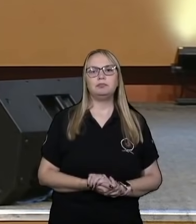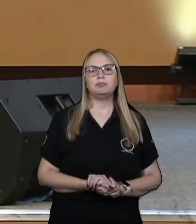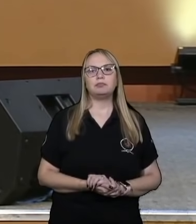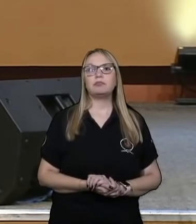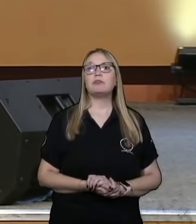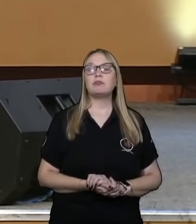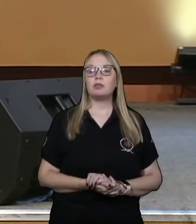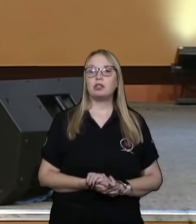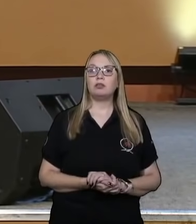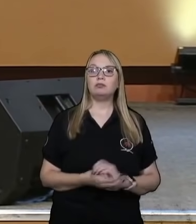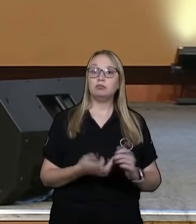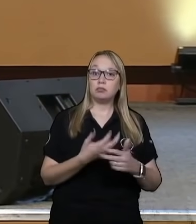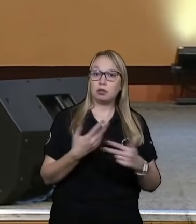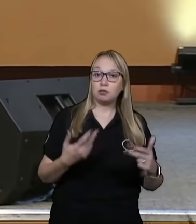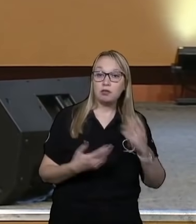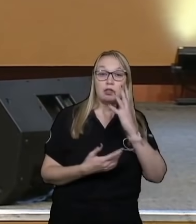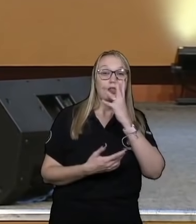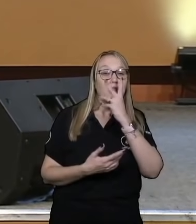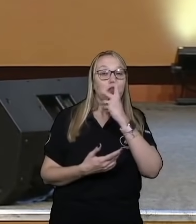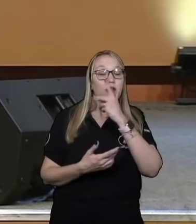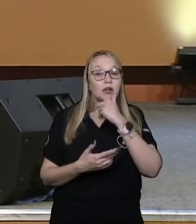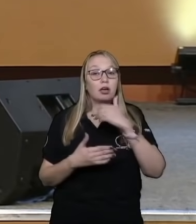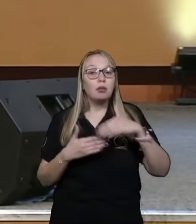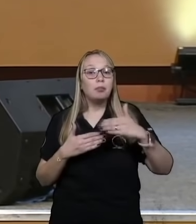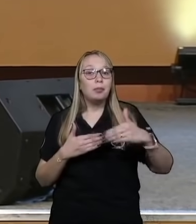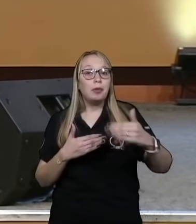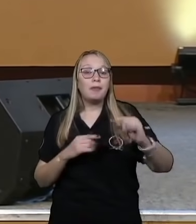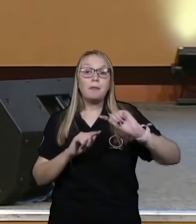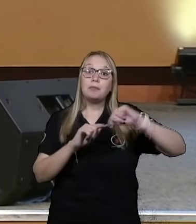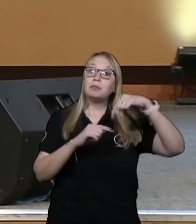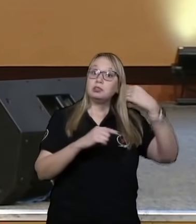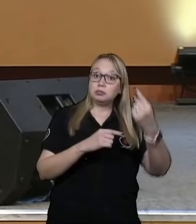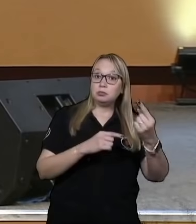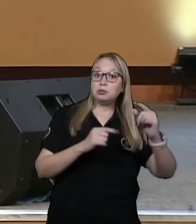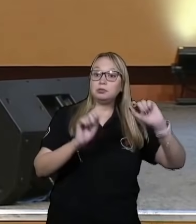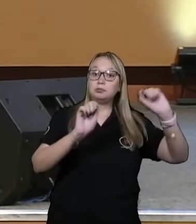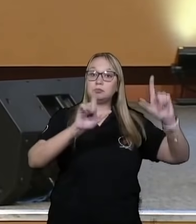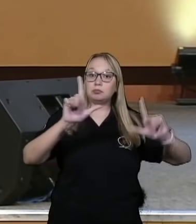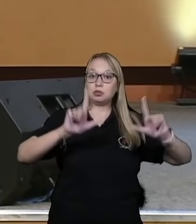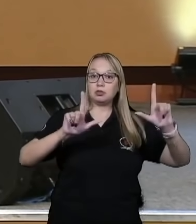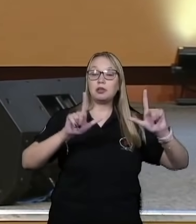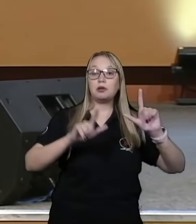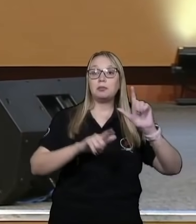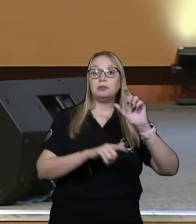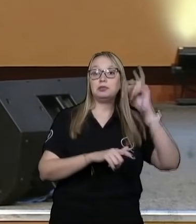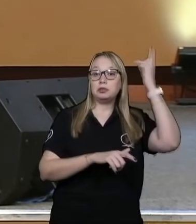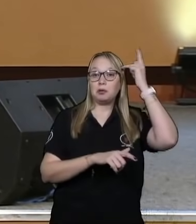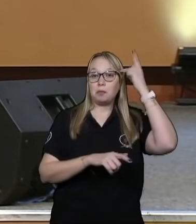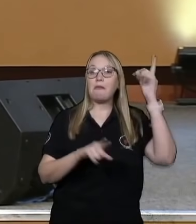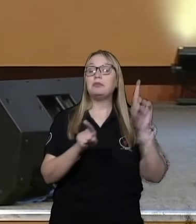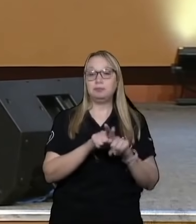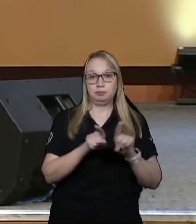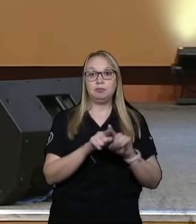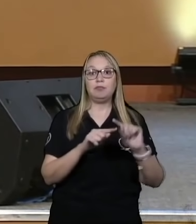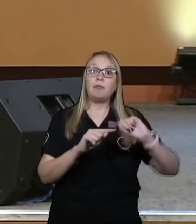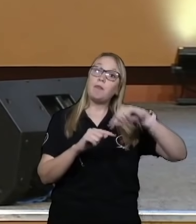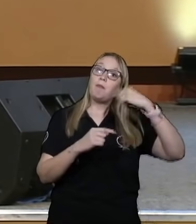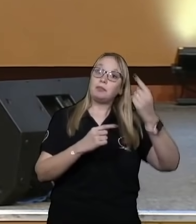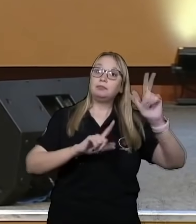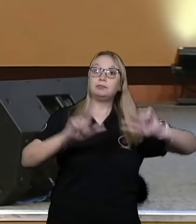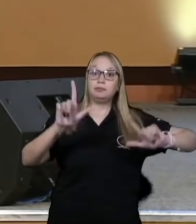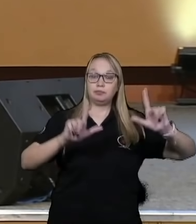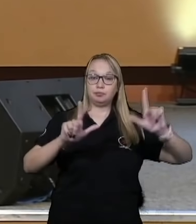É a coisa vai devagar aí depois eu passei até programa em São Paulo bom e depois eu passei até